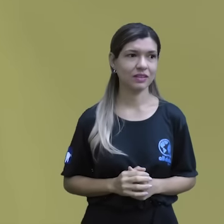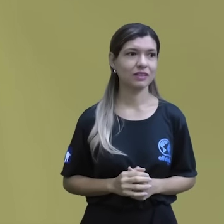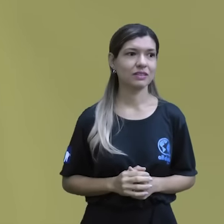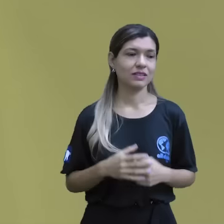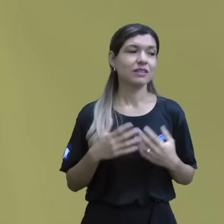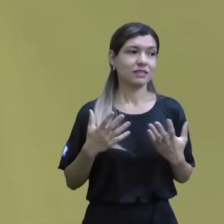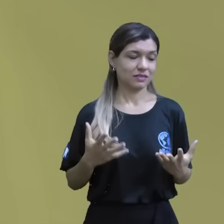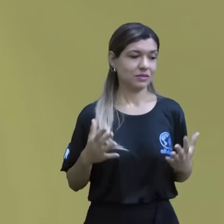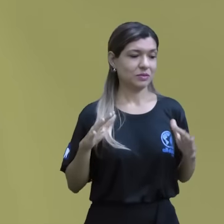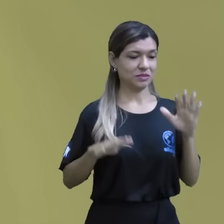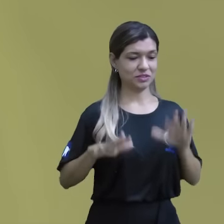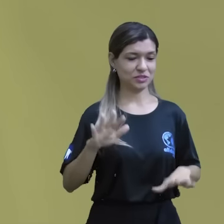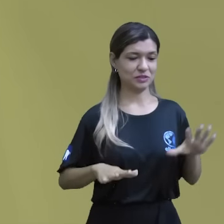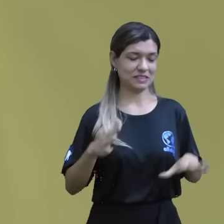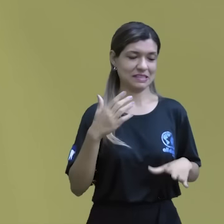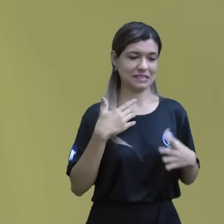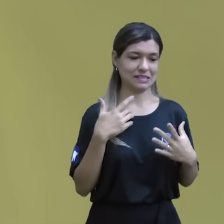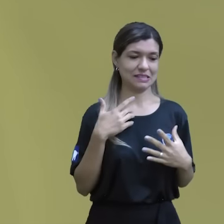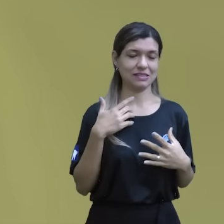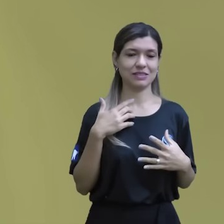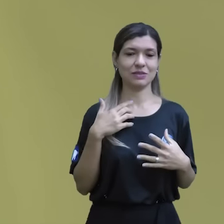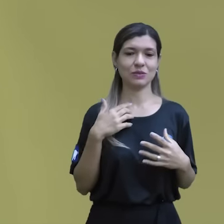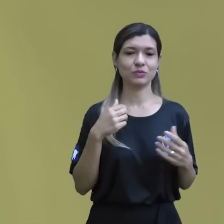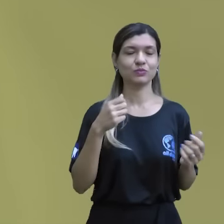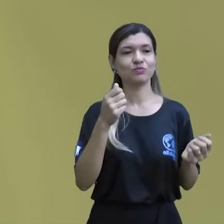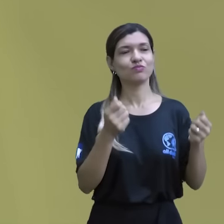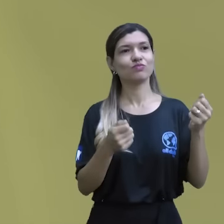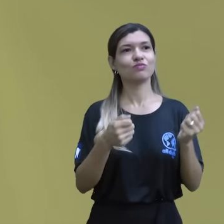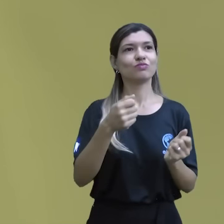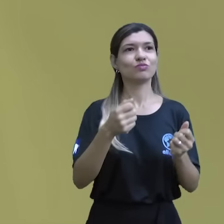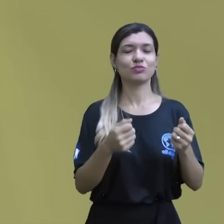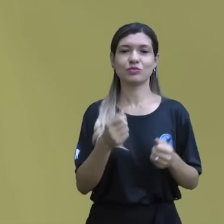penso no Lima, porque ele me acompanha todos os dias, né? Ele